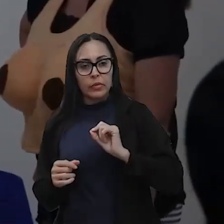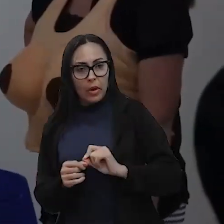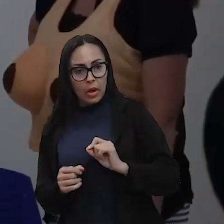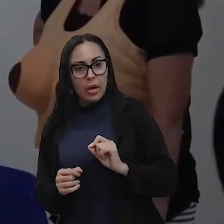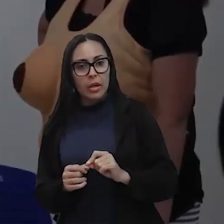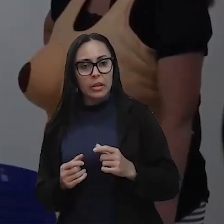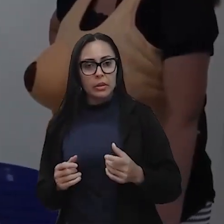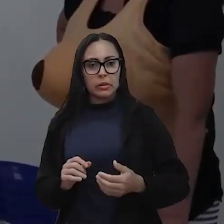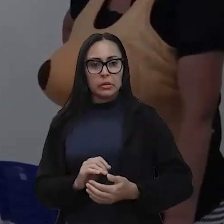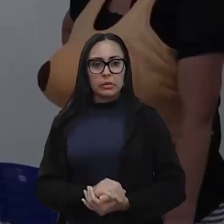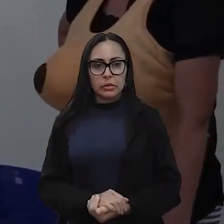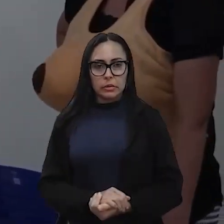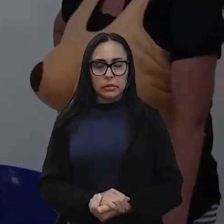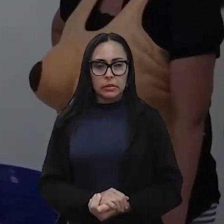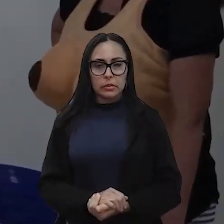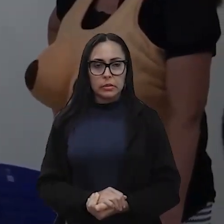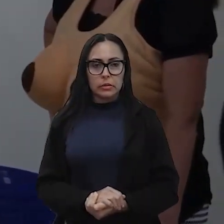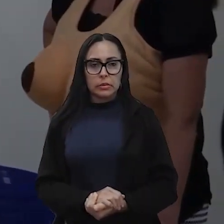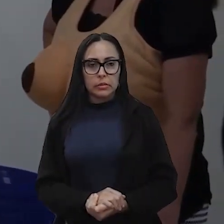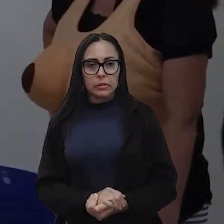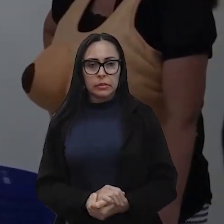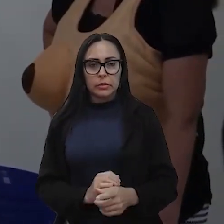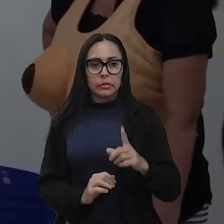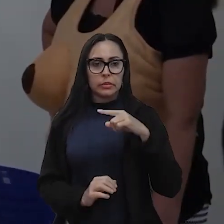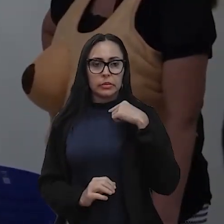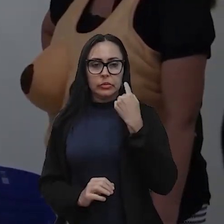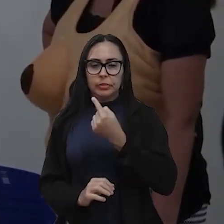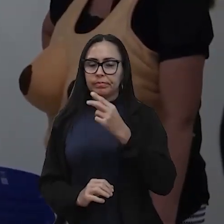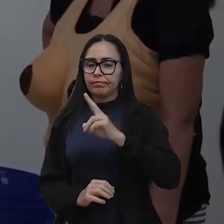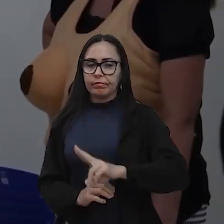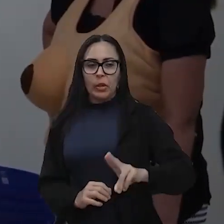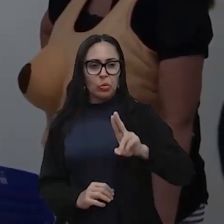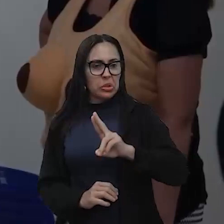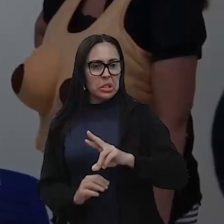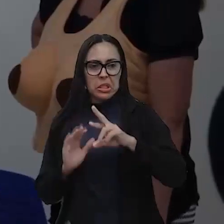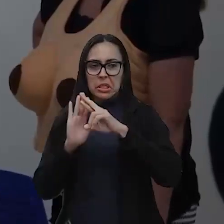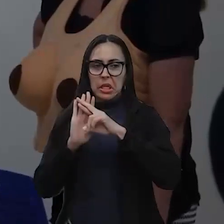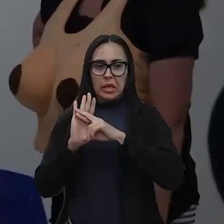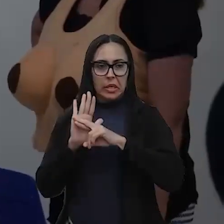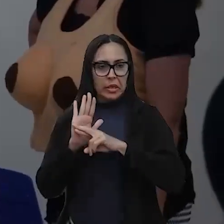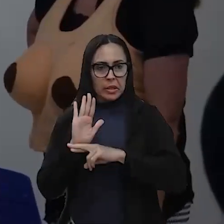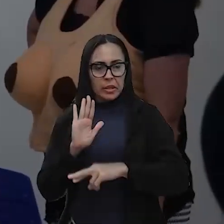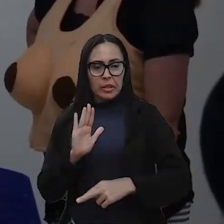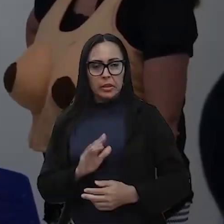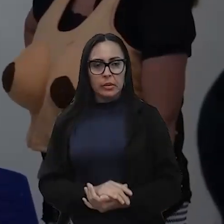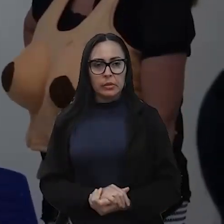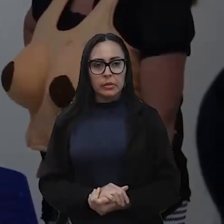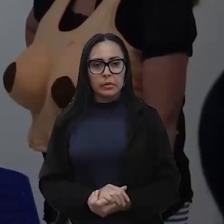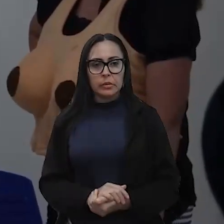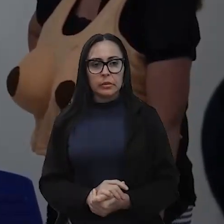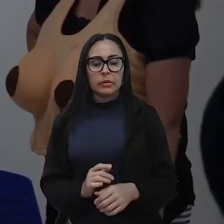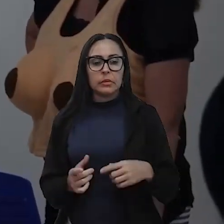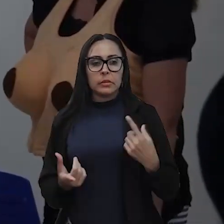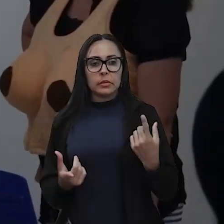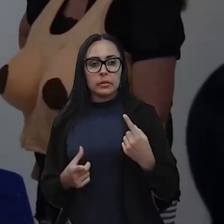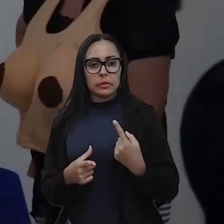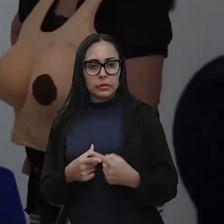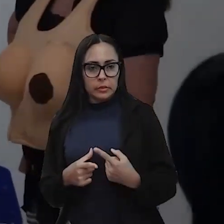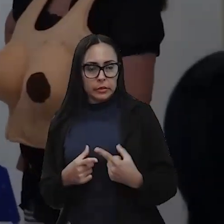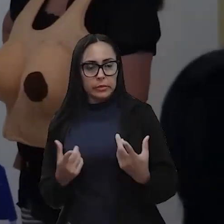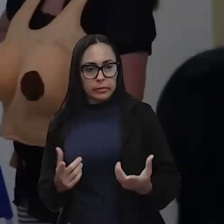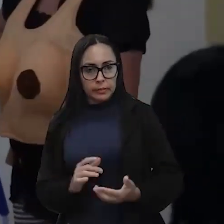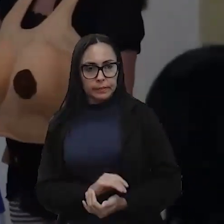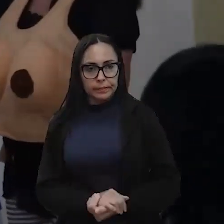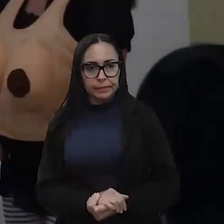o autoexame. Mas a gente não utiliza mais essa regra. Por quê? Para as mulheres, né? Não utiliza mais essa regra,